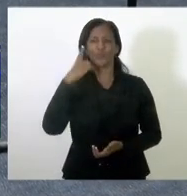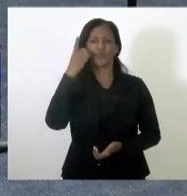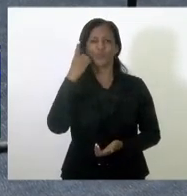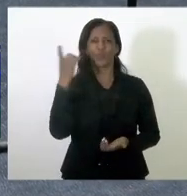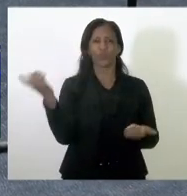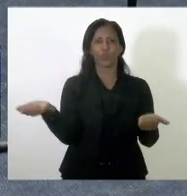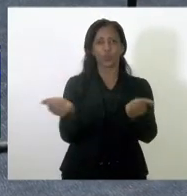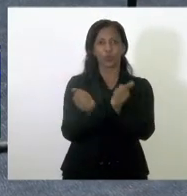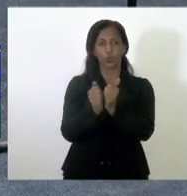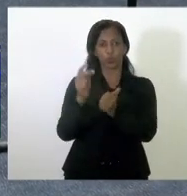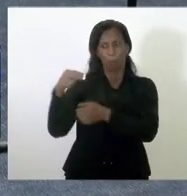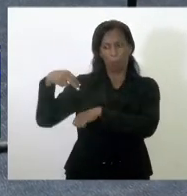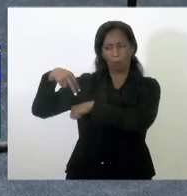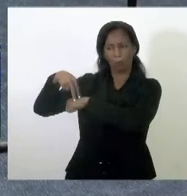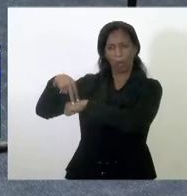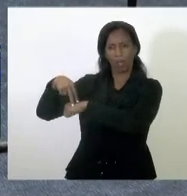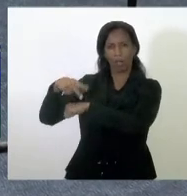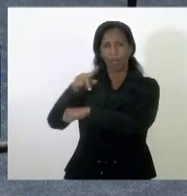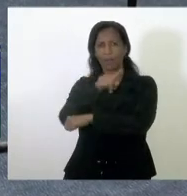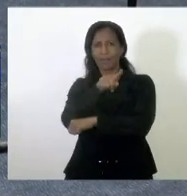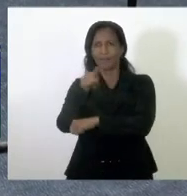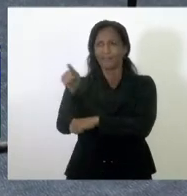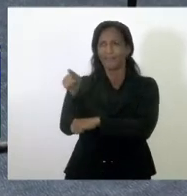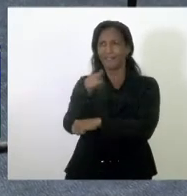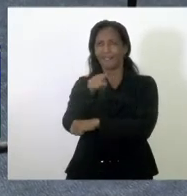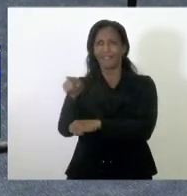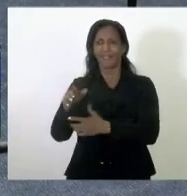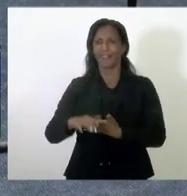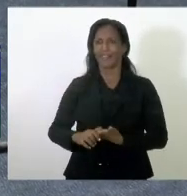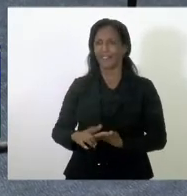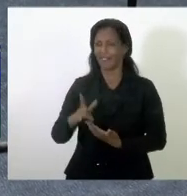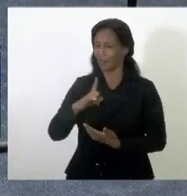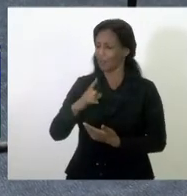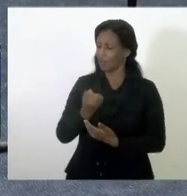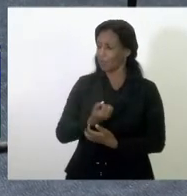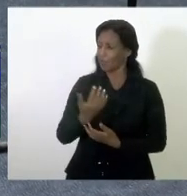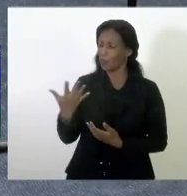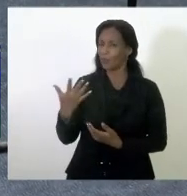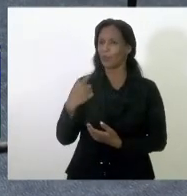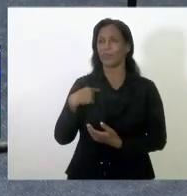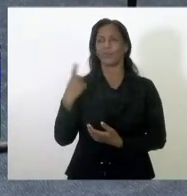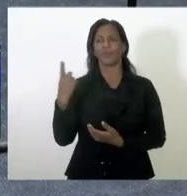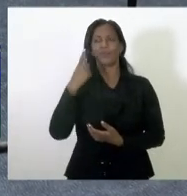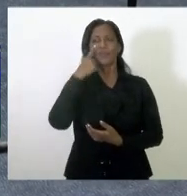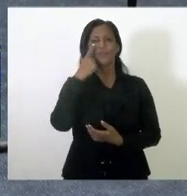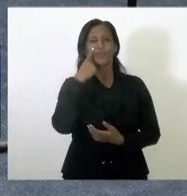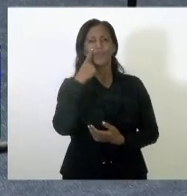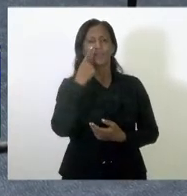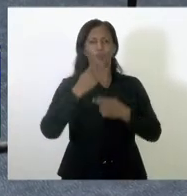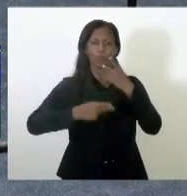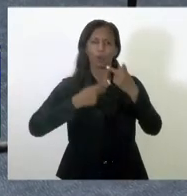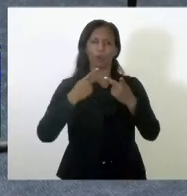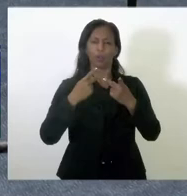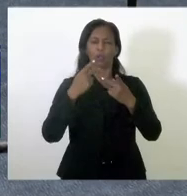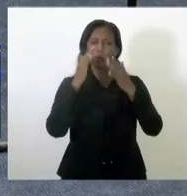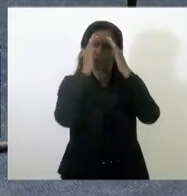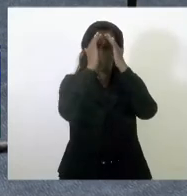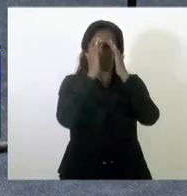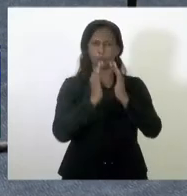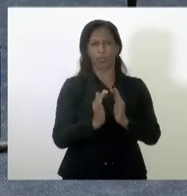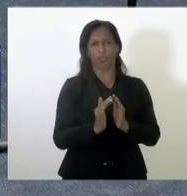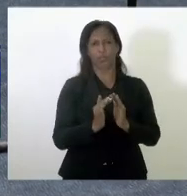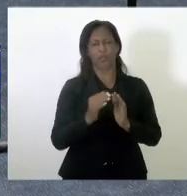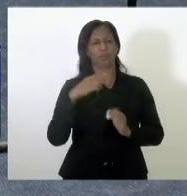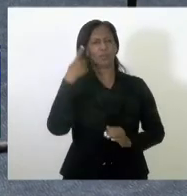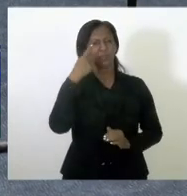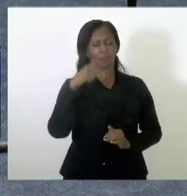Vossa Excelência usando a tribuna. Eu tenho, por diversas vezes, Tia Ju, feito comentários, com todo respeito a todos os colegas, todos os